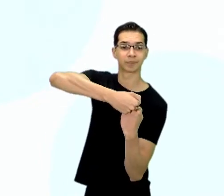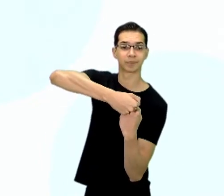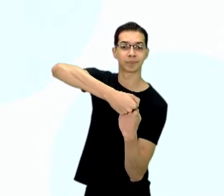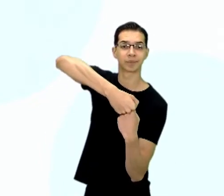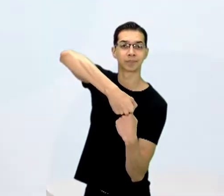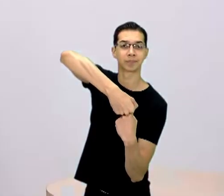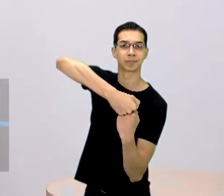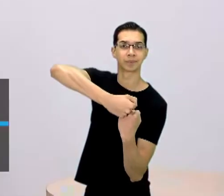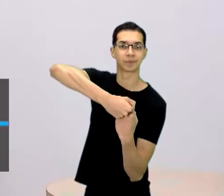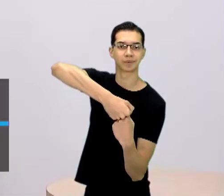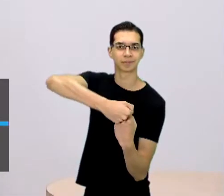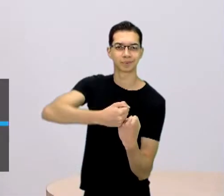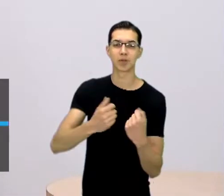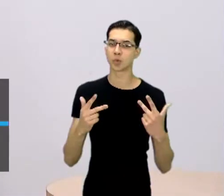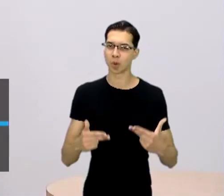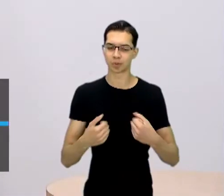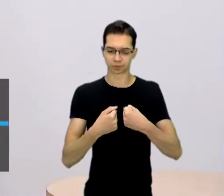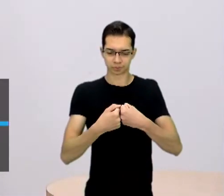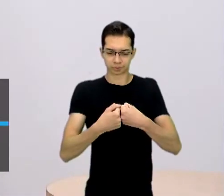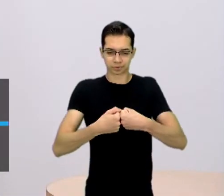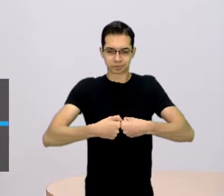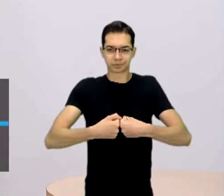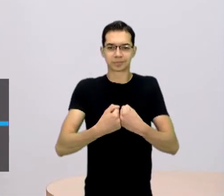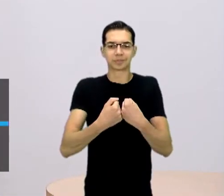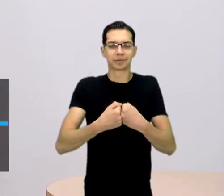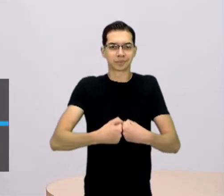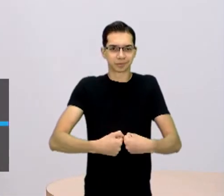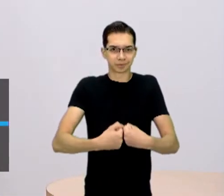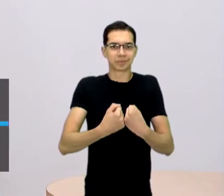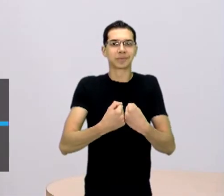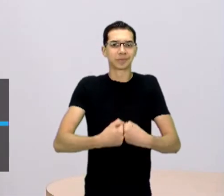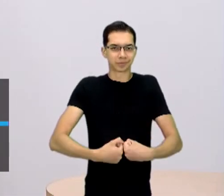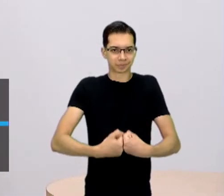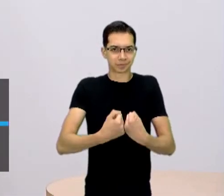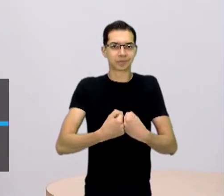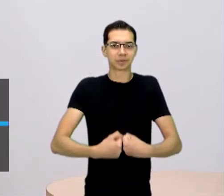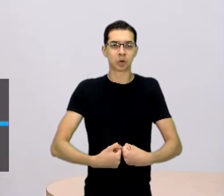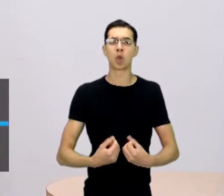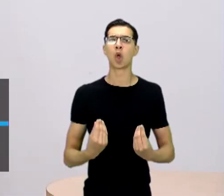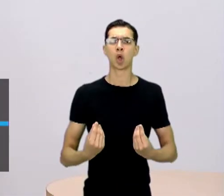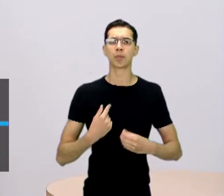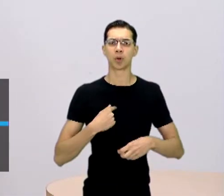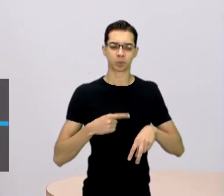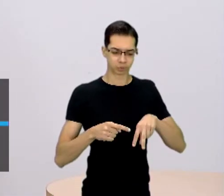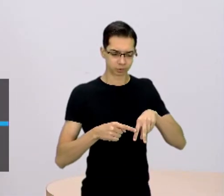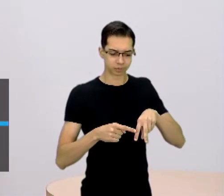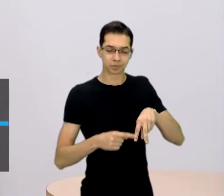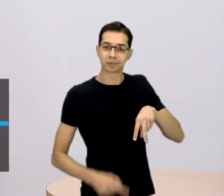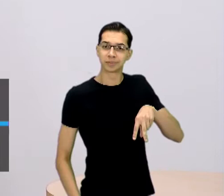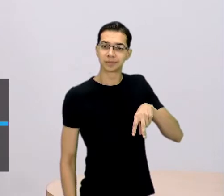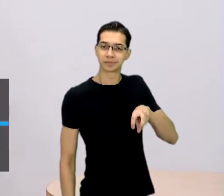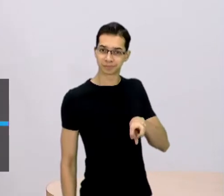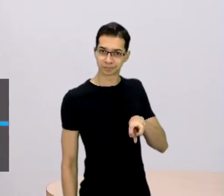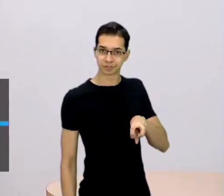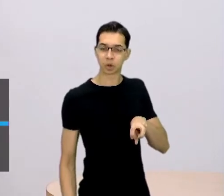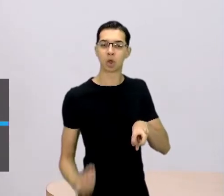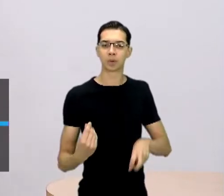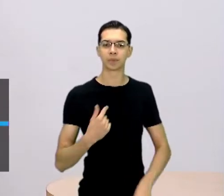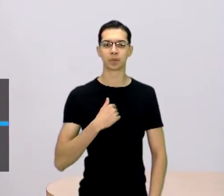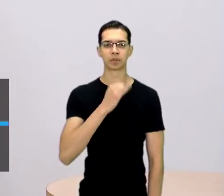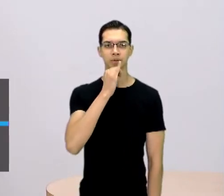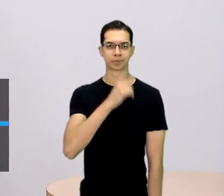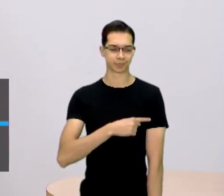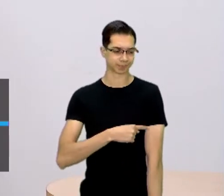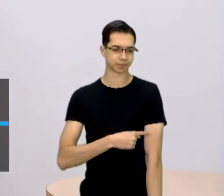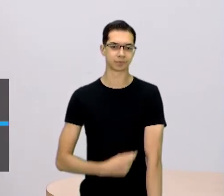consiga realizar a nossa movimentação. Então, para que eu consiga dobrar o joelho, para que eu consiga, por exemplo, dobrar aqui o meu braço, né, como eu estou